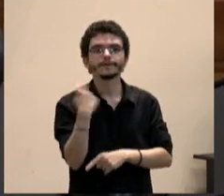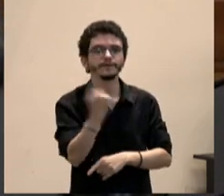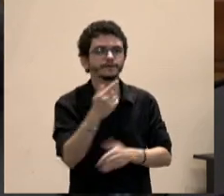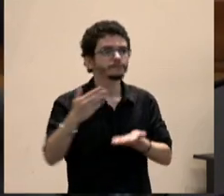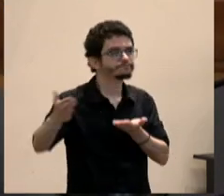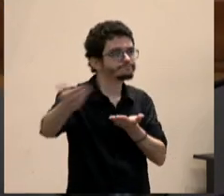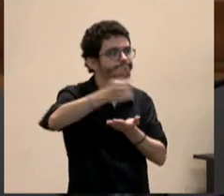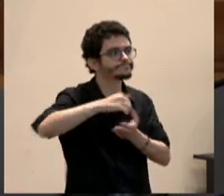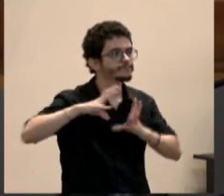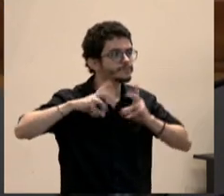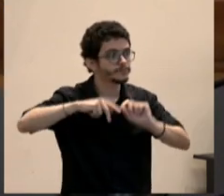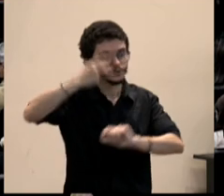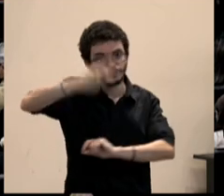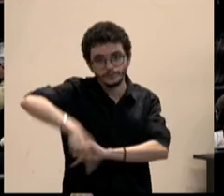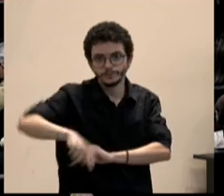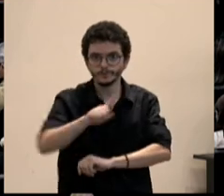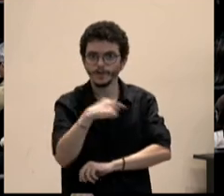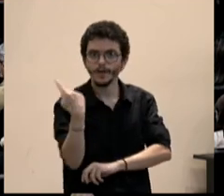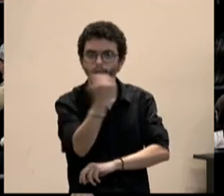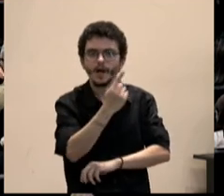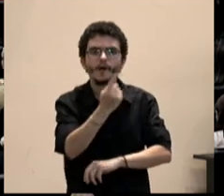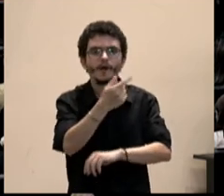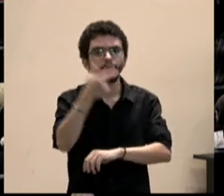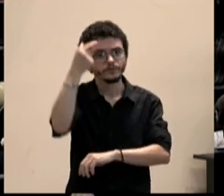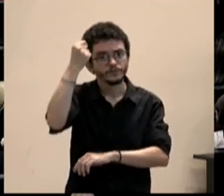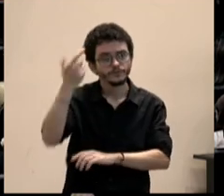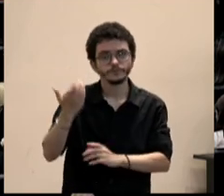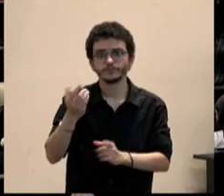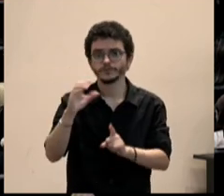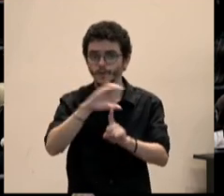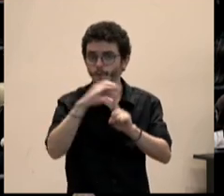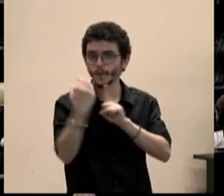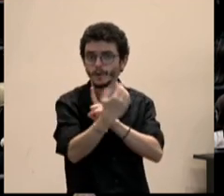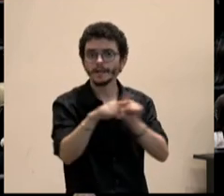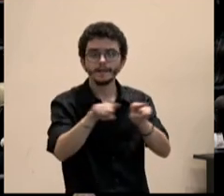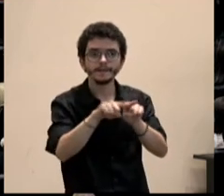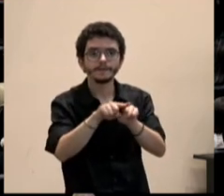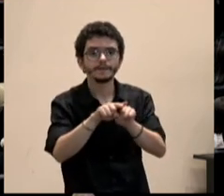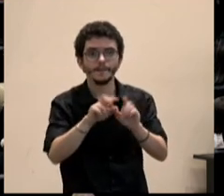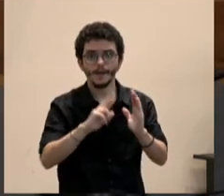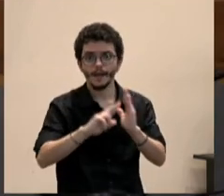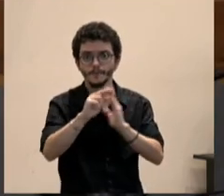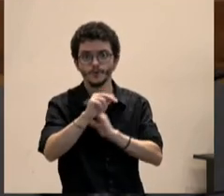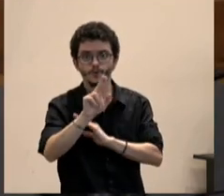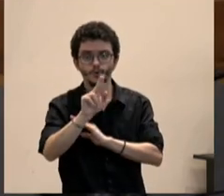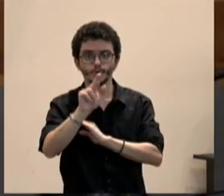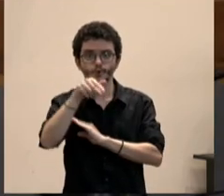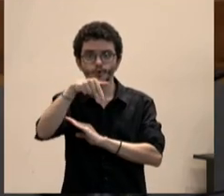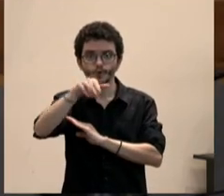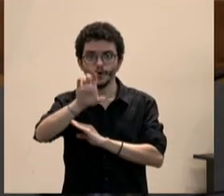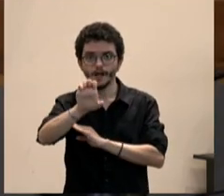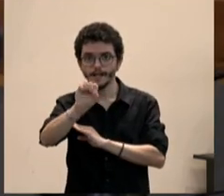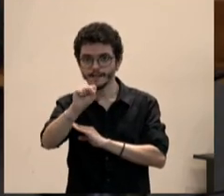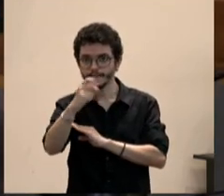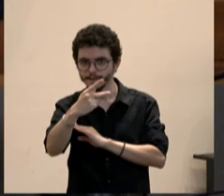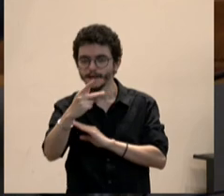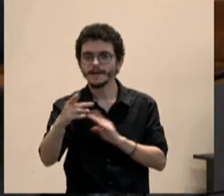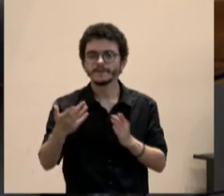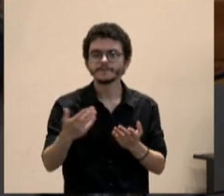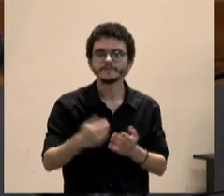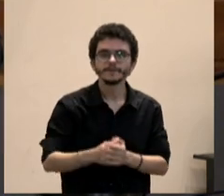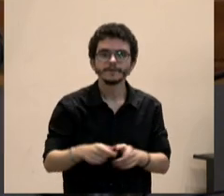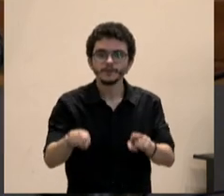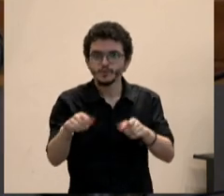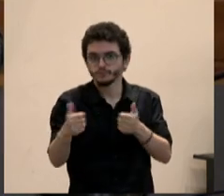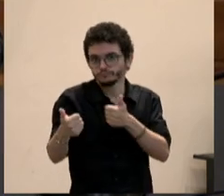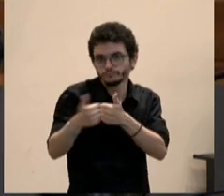aqui, as nossas universidades comunitárias também, né, em nome da Unesc aqui, mas toda a CAF, juntar a rede